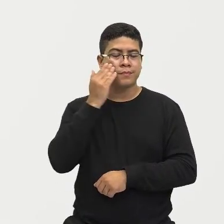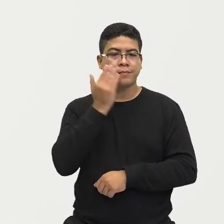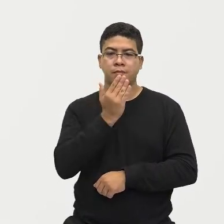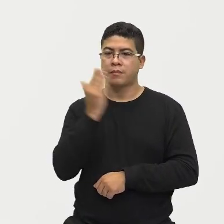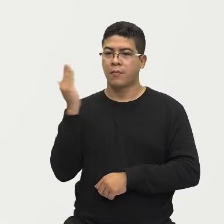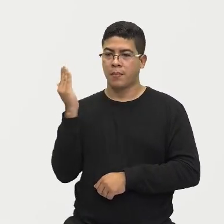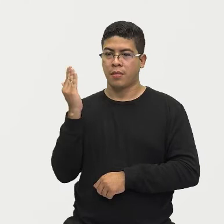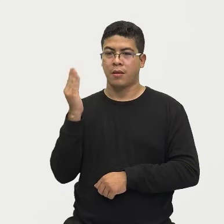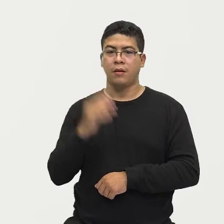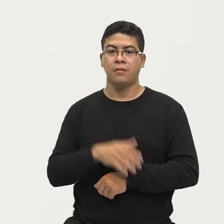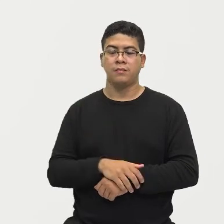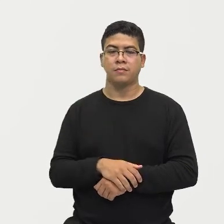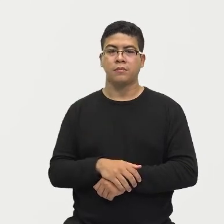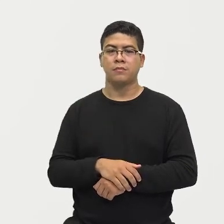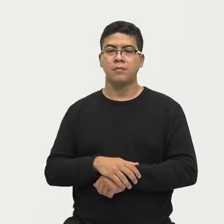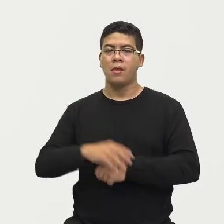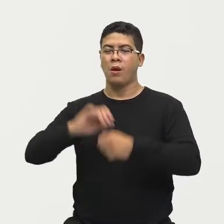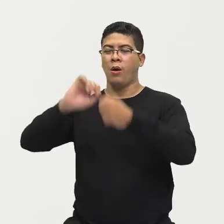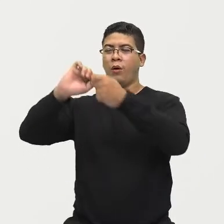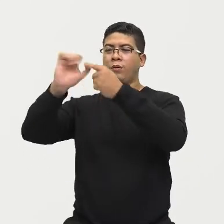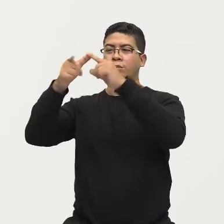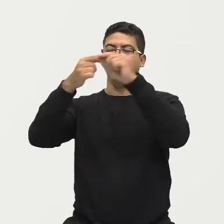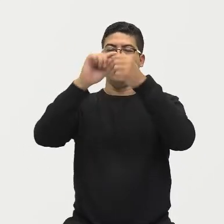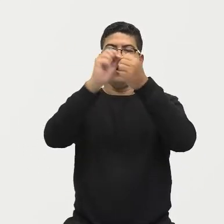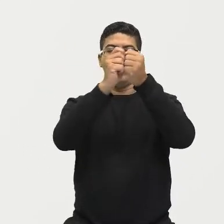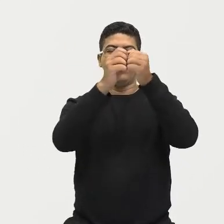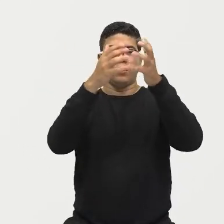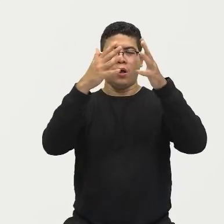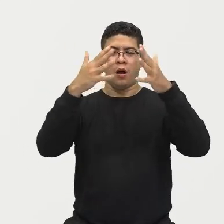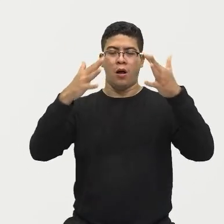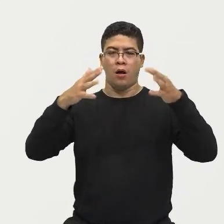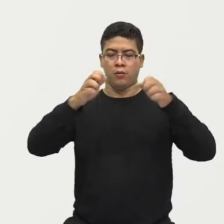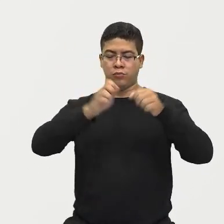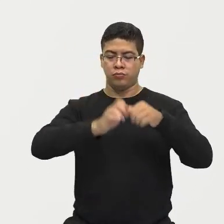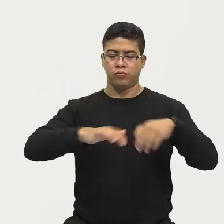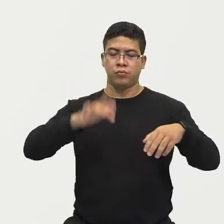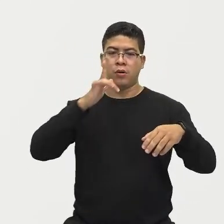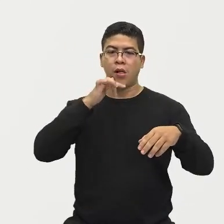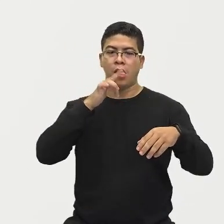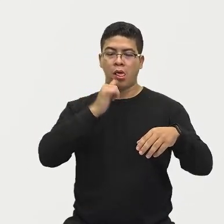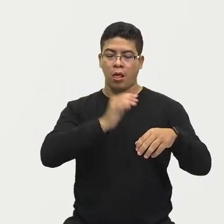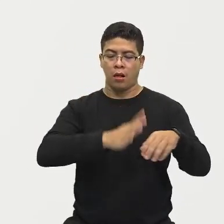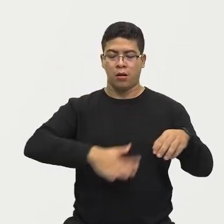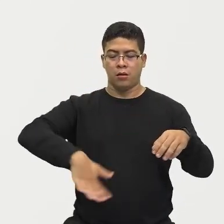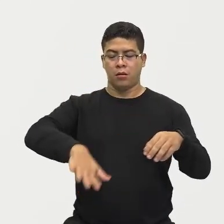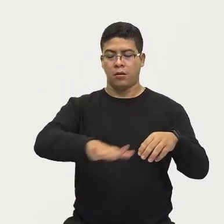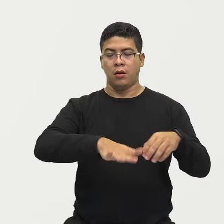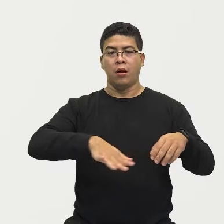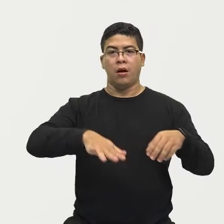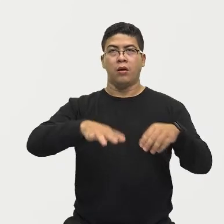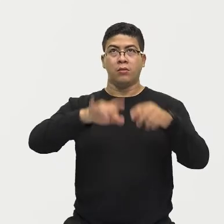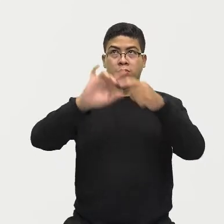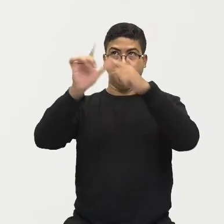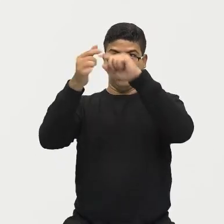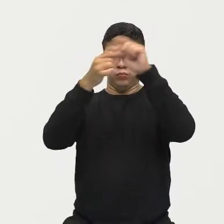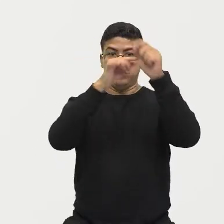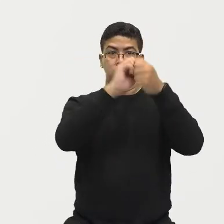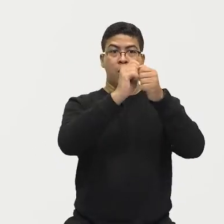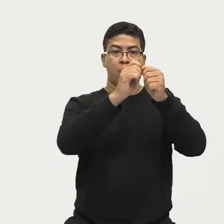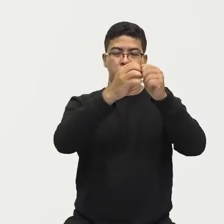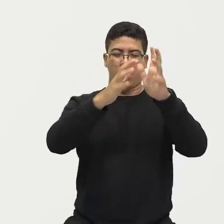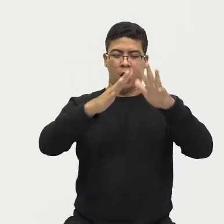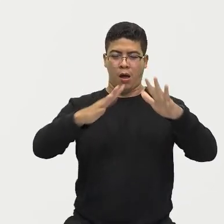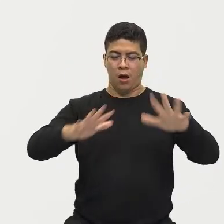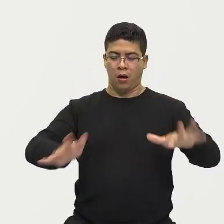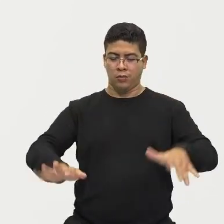brilho forte das estrelas refletia-se nas águas do majestoso rio. Notem aí que a